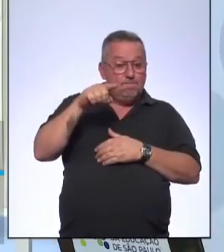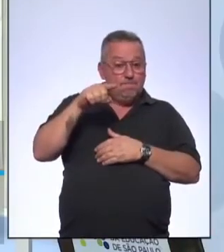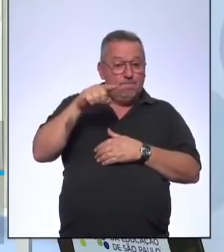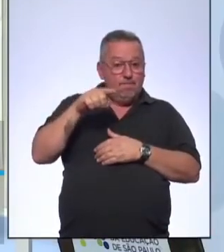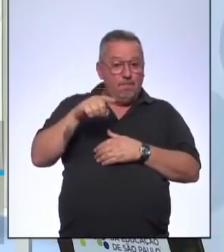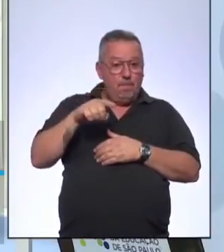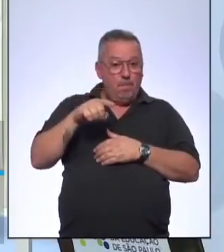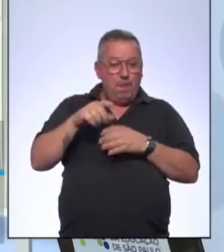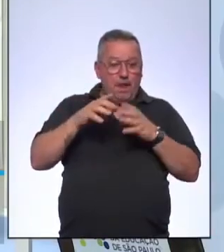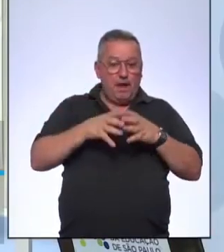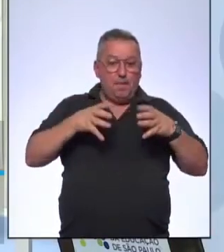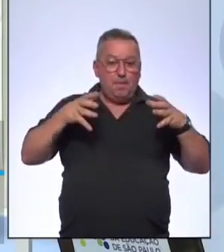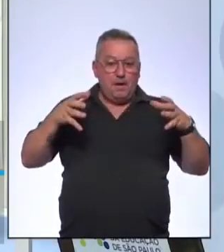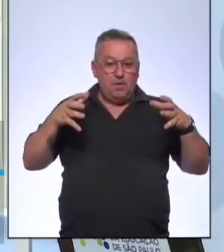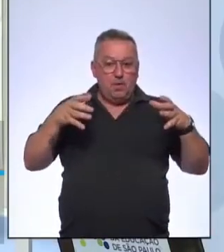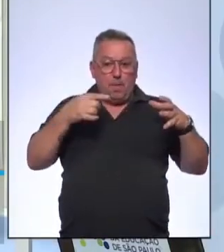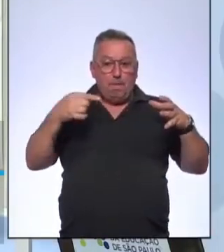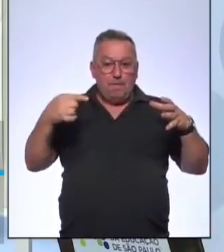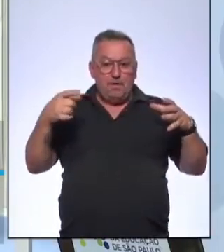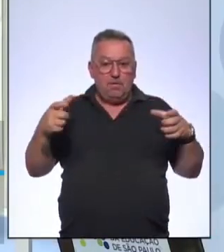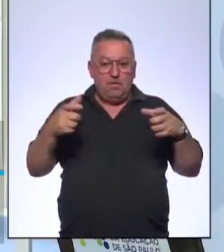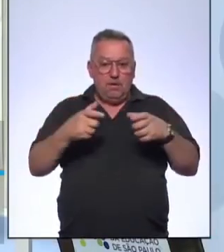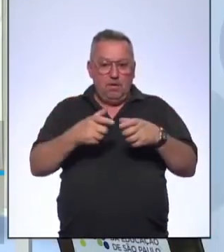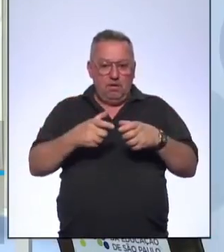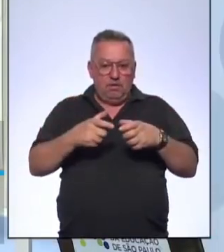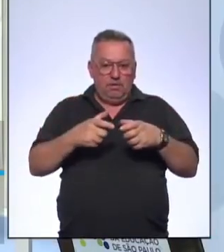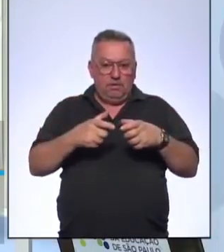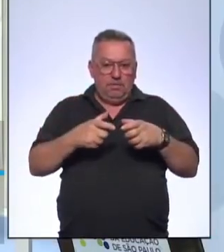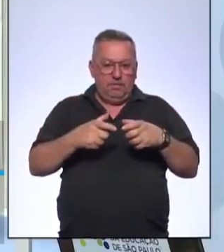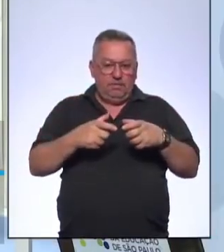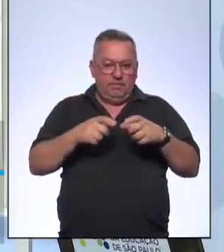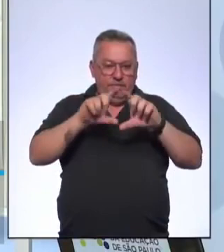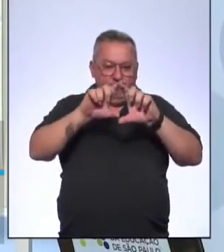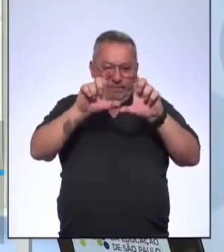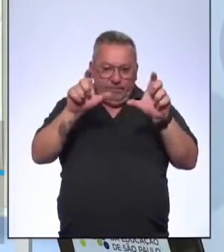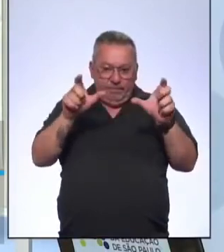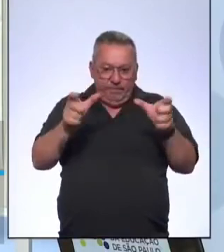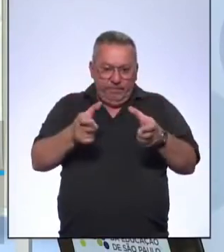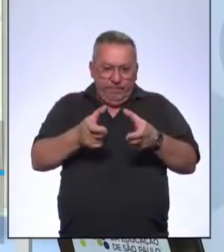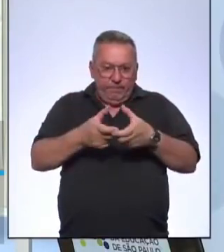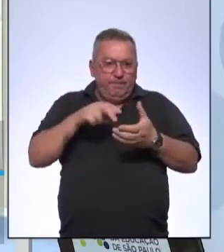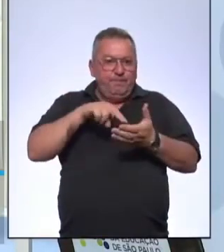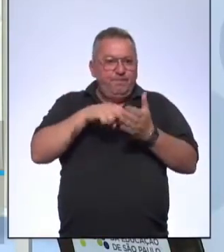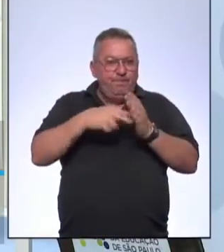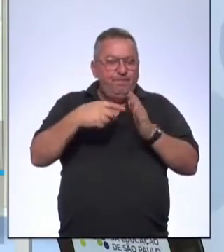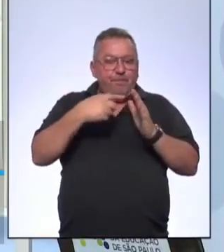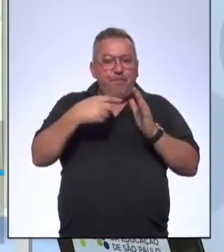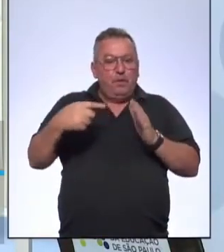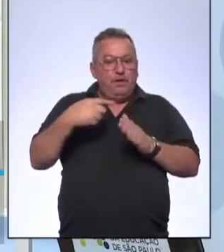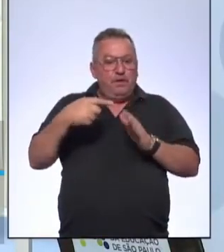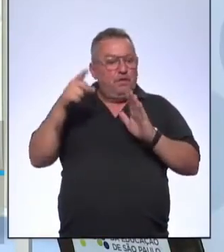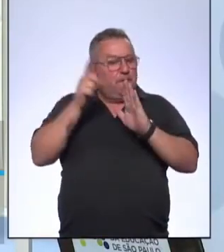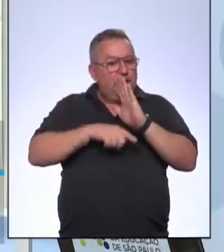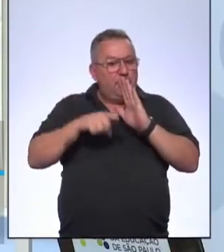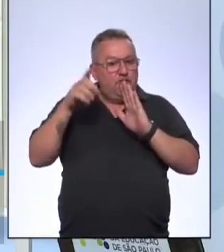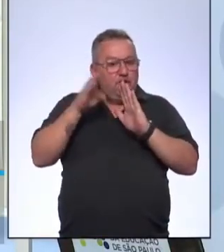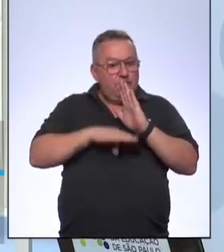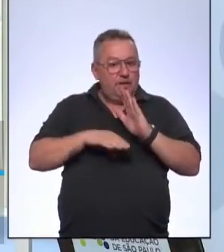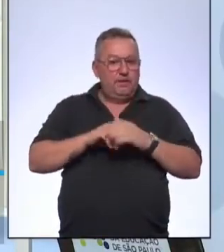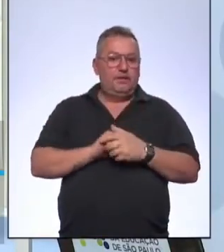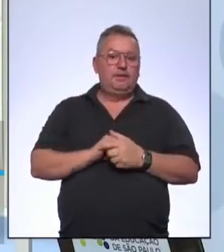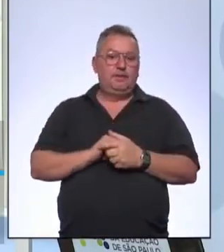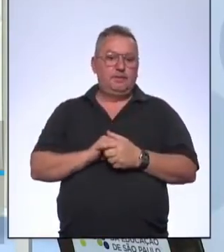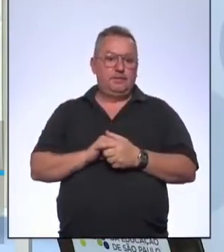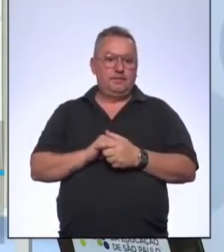é a área maior menos a menor. Então pensa, tirou um pedaço, você está subtraindo o maior menos o menor, essa é a